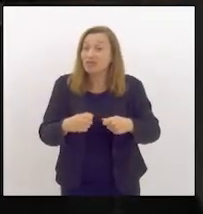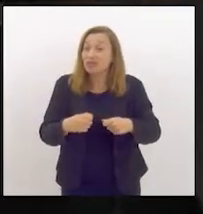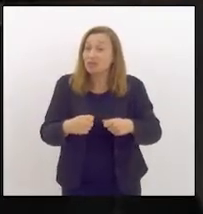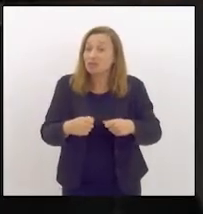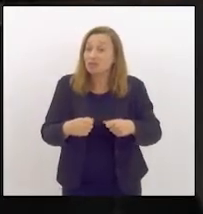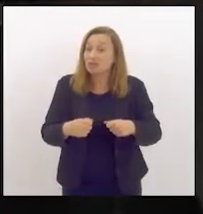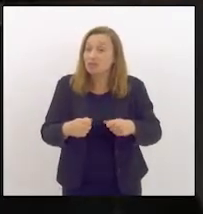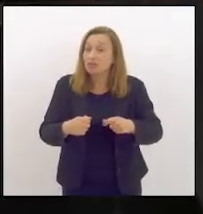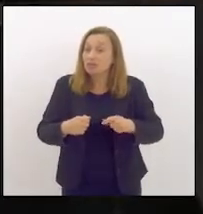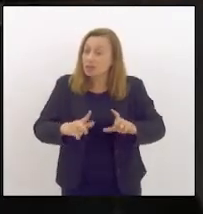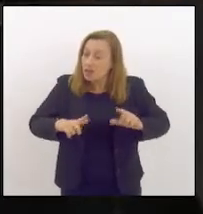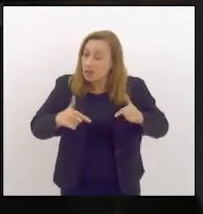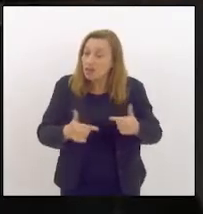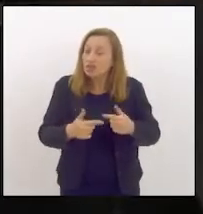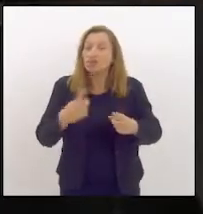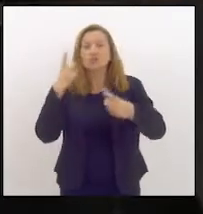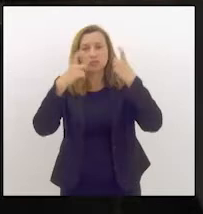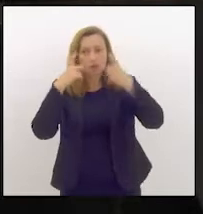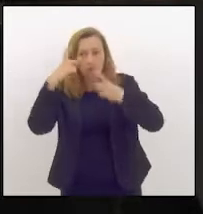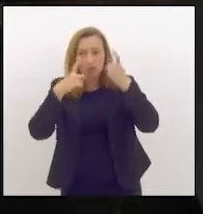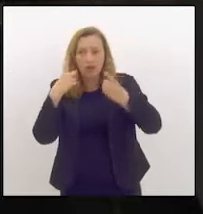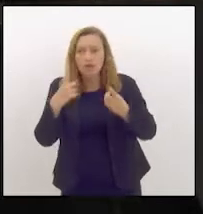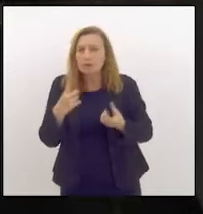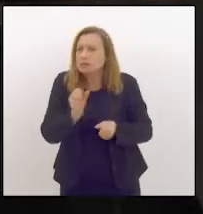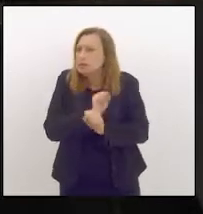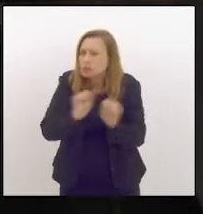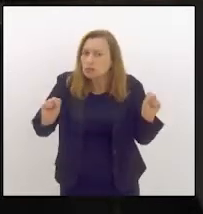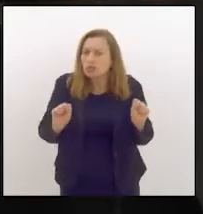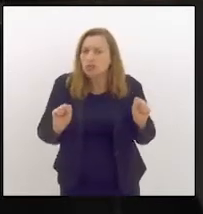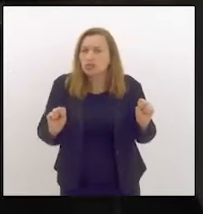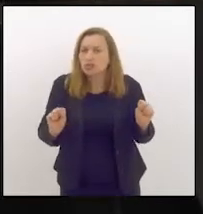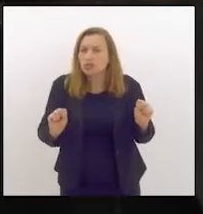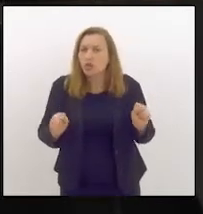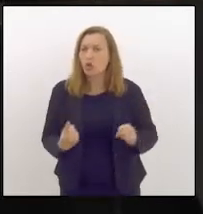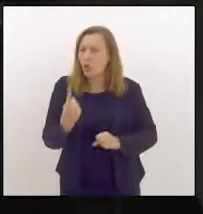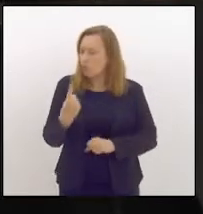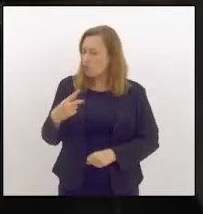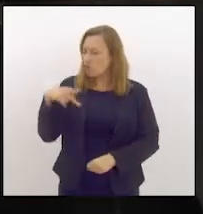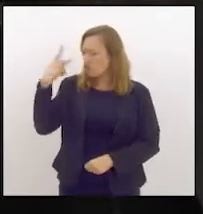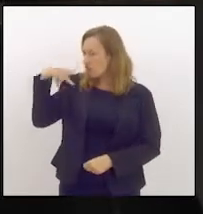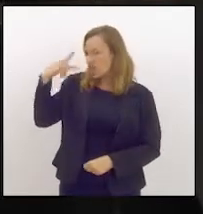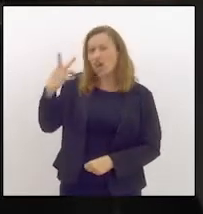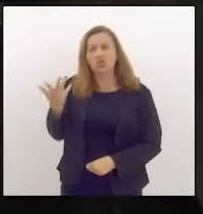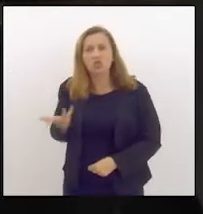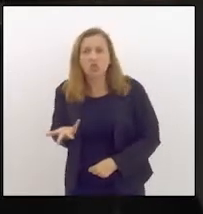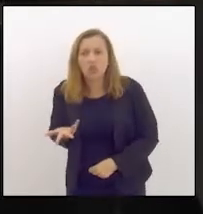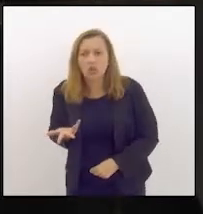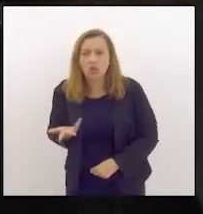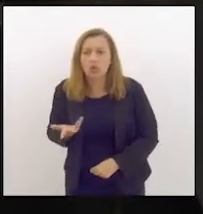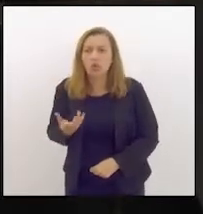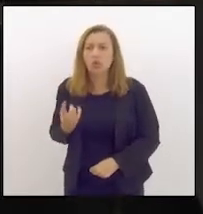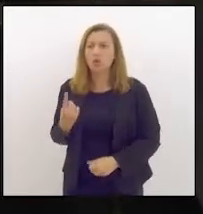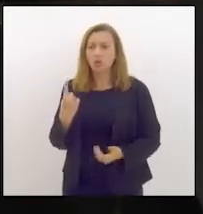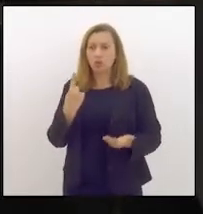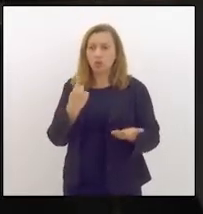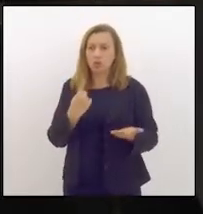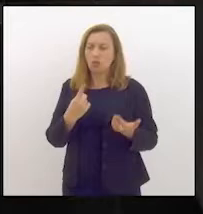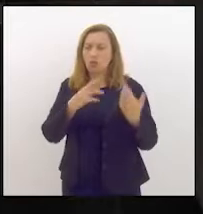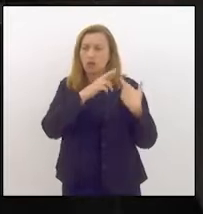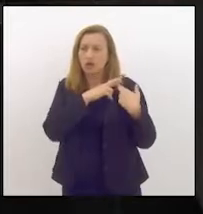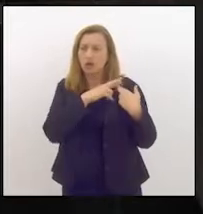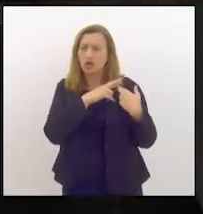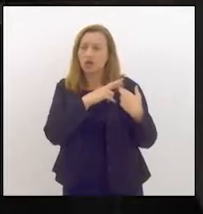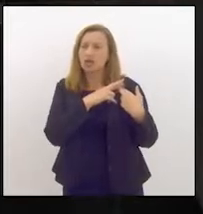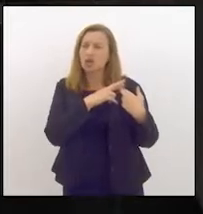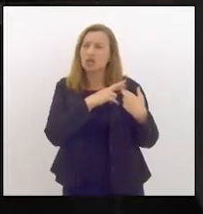ocupar e preocupar não é possível que um vereador que se comprometeu a